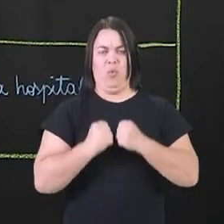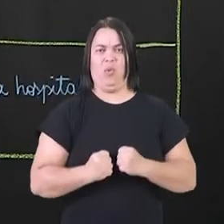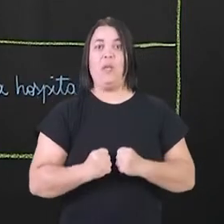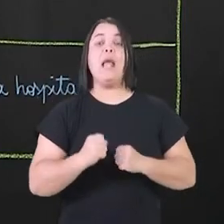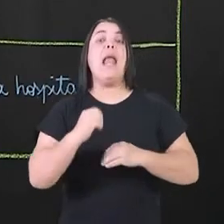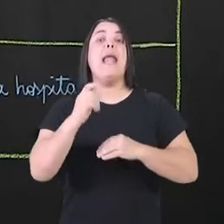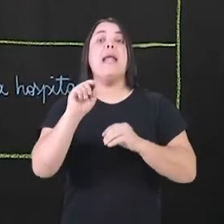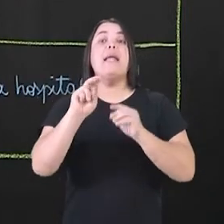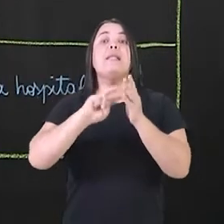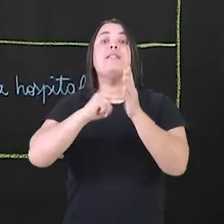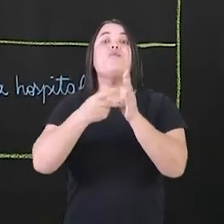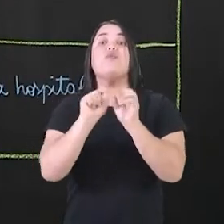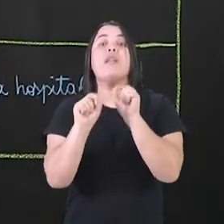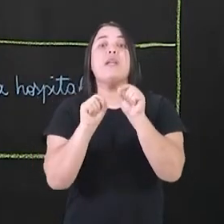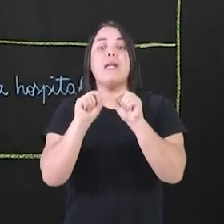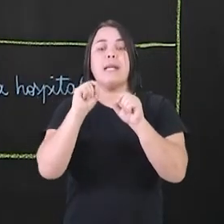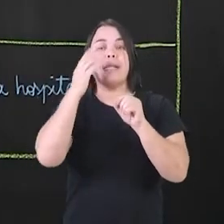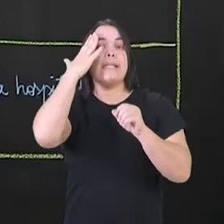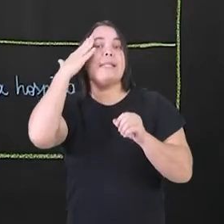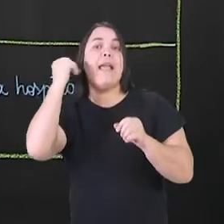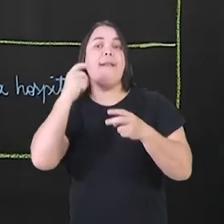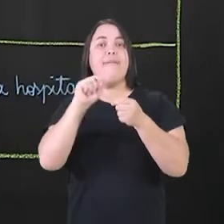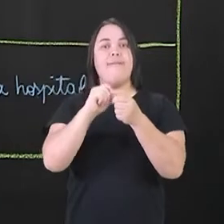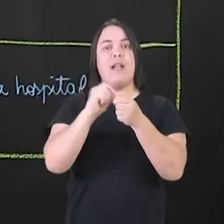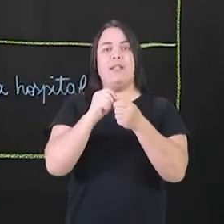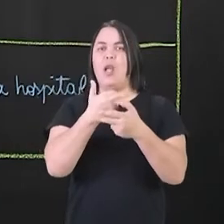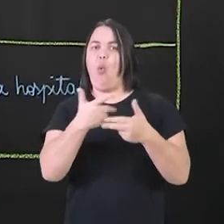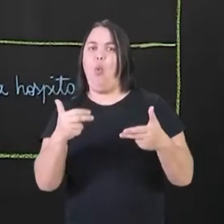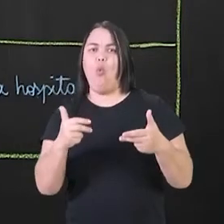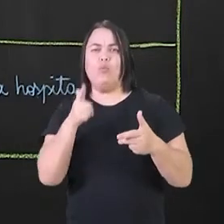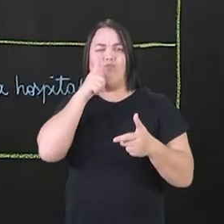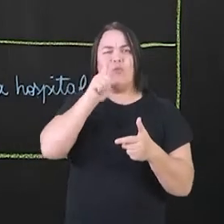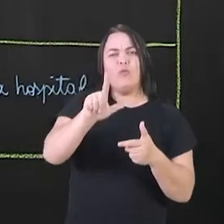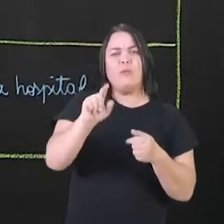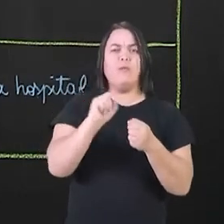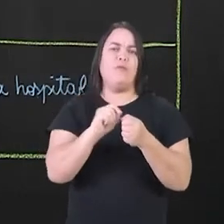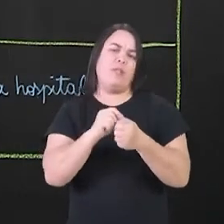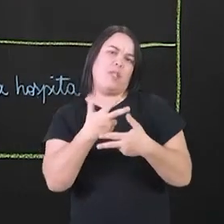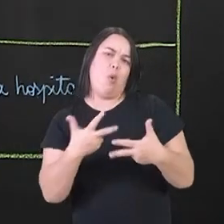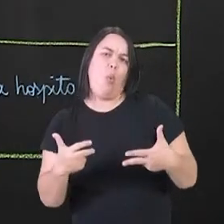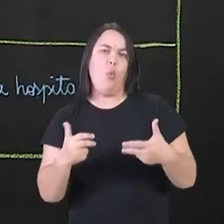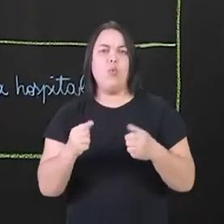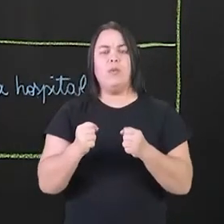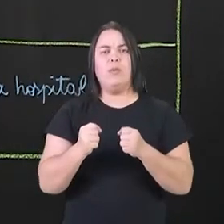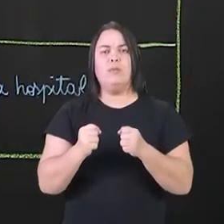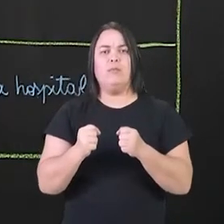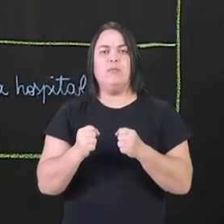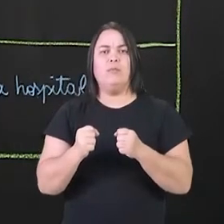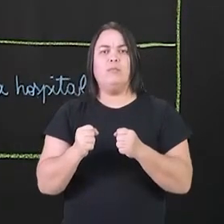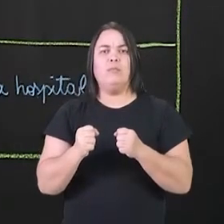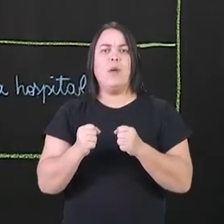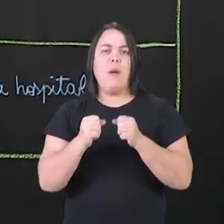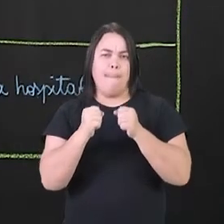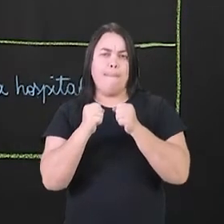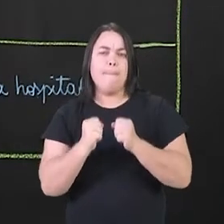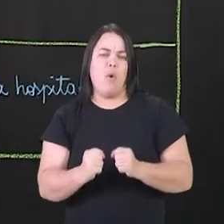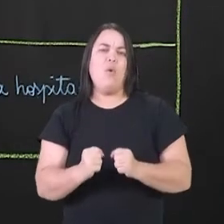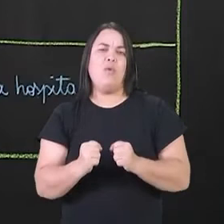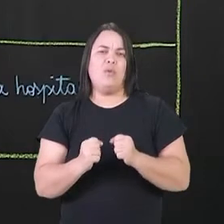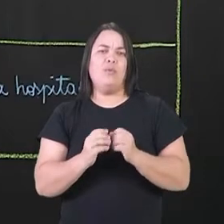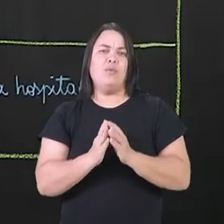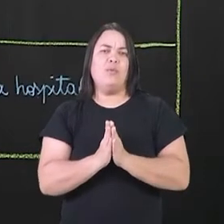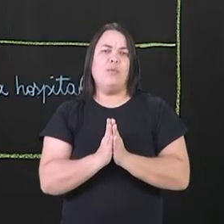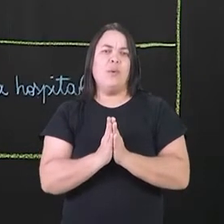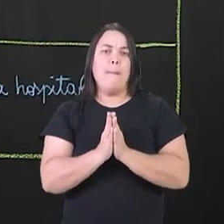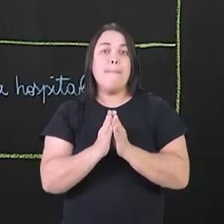uma habilidade, saber fazer alguma coisa, conseguir fazer alguma coisa, ou então no sentido de